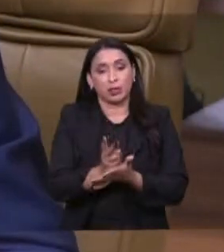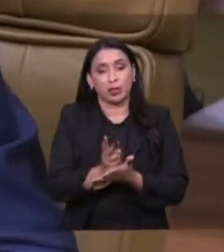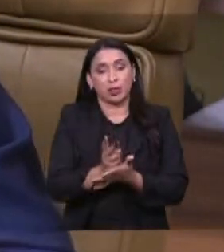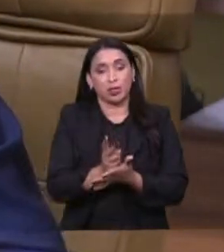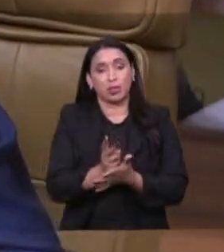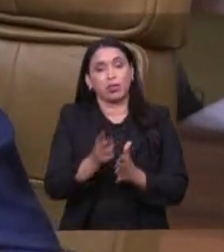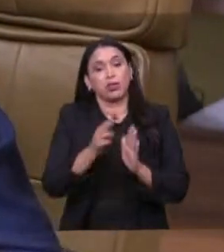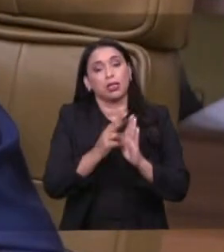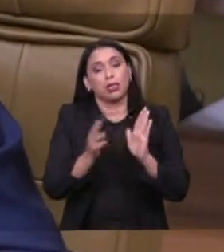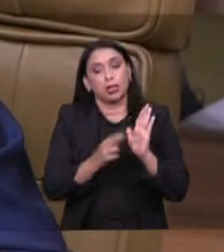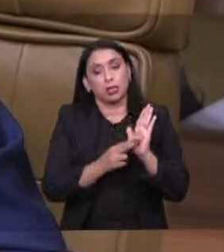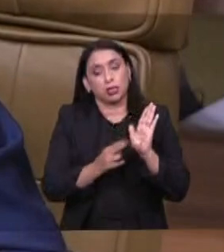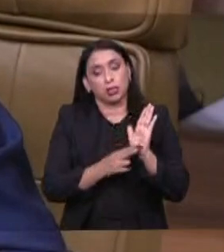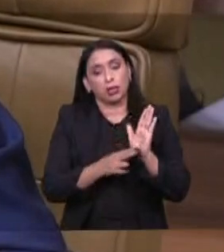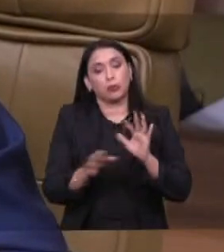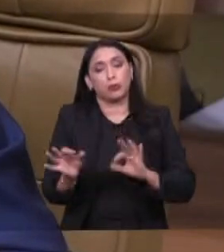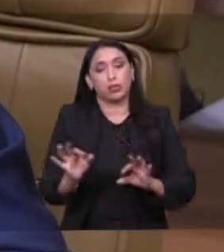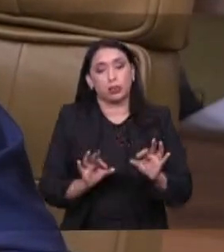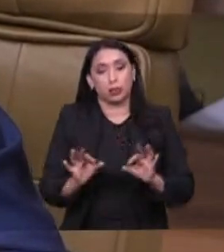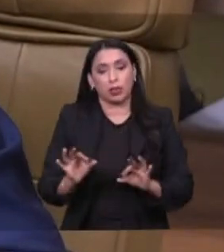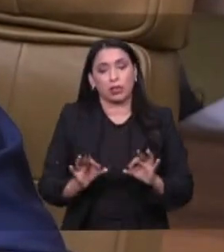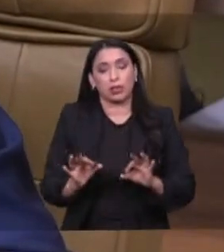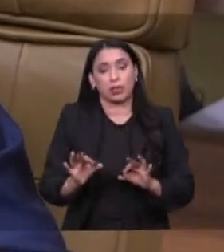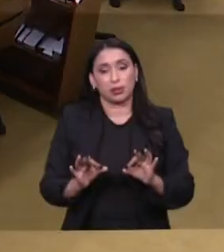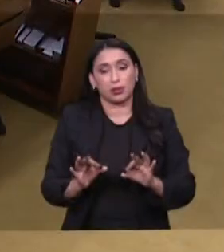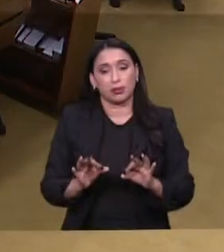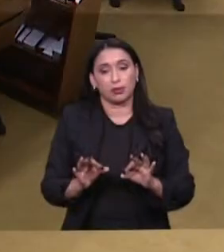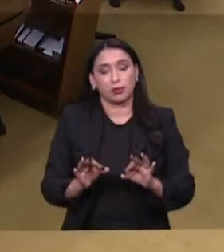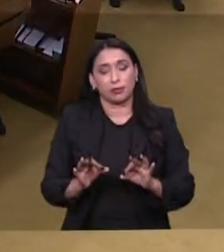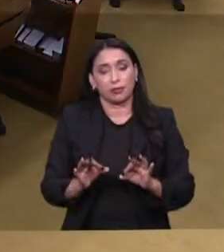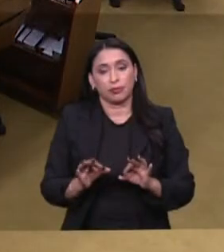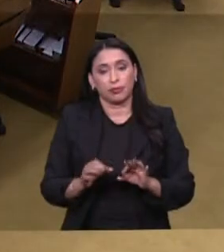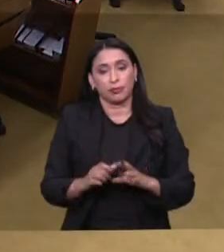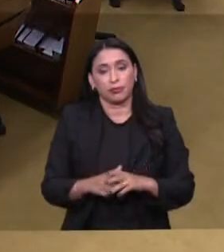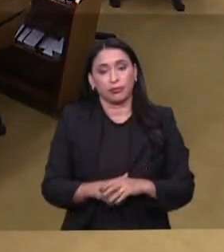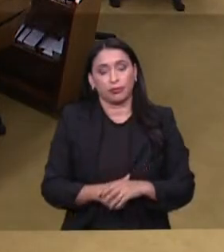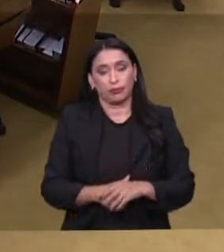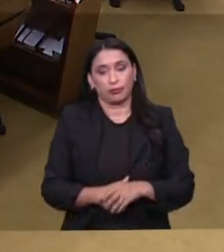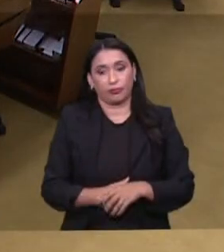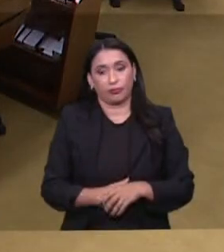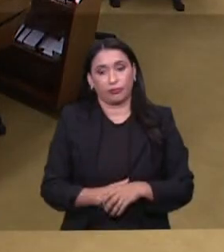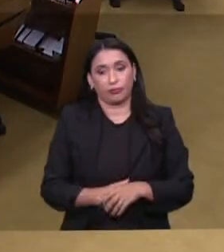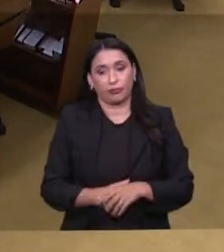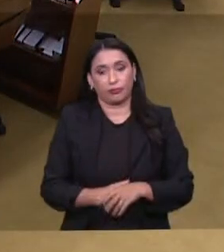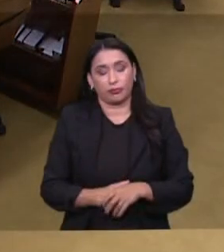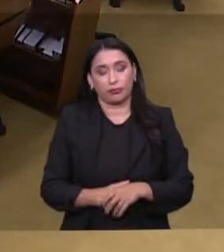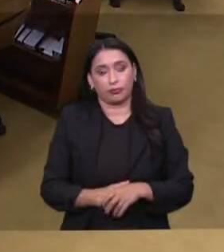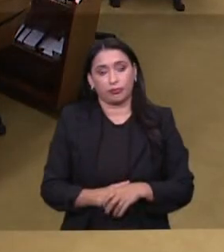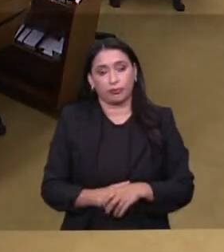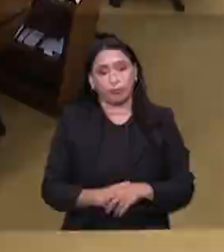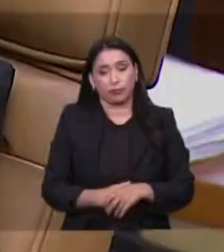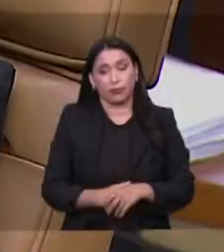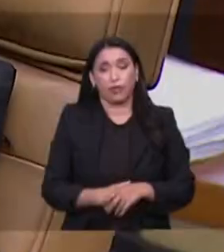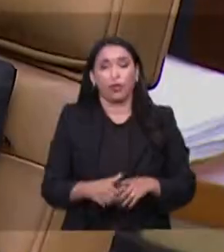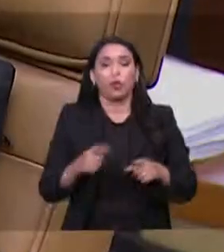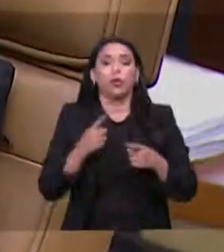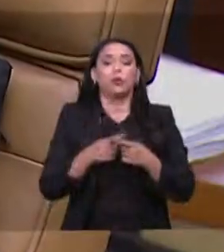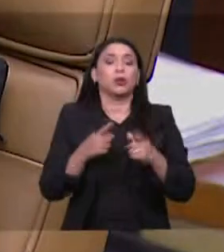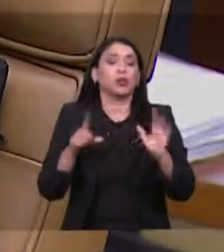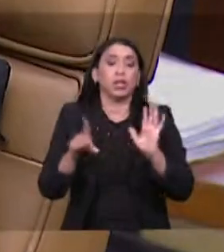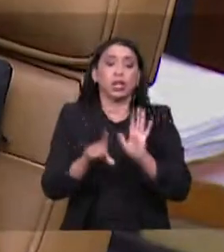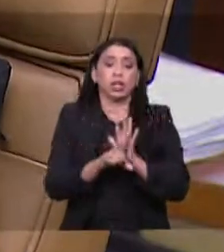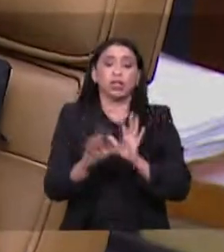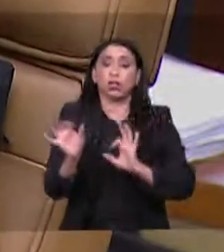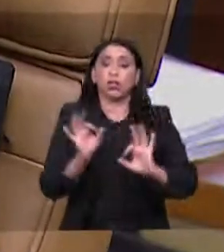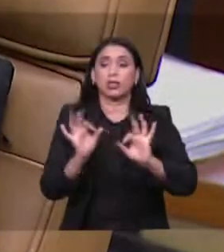as normas da organização. Não permita discricionariedade nessa designação. Nessas designações. Porque a lei de organização